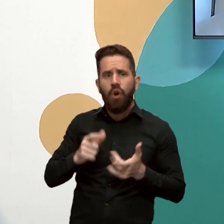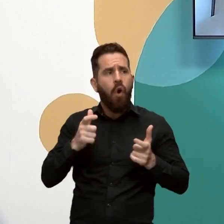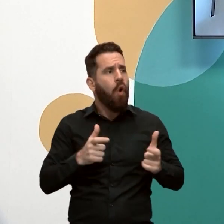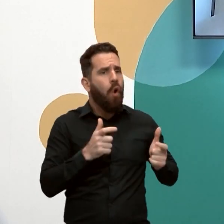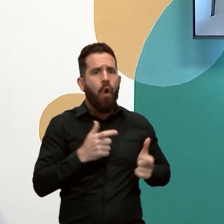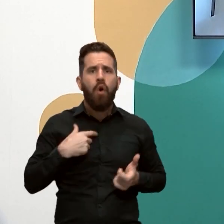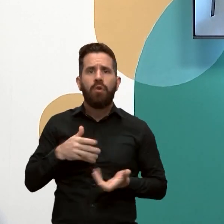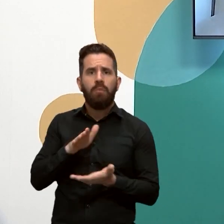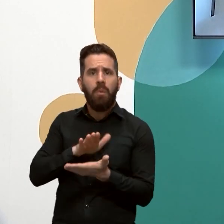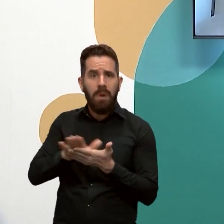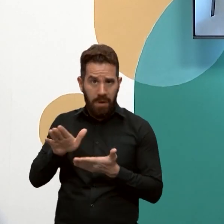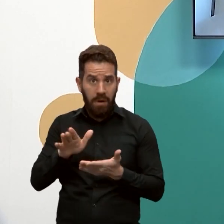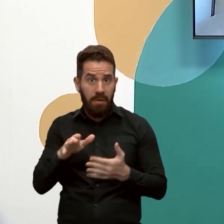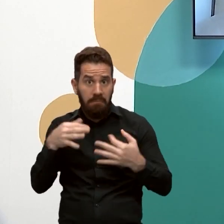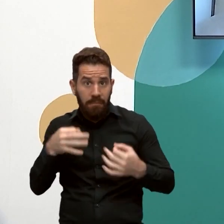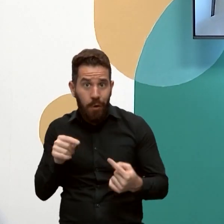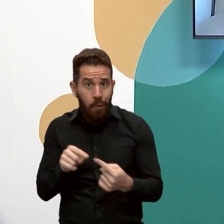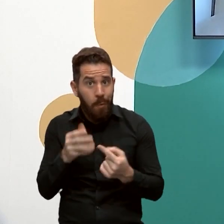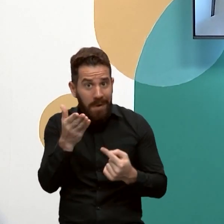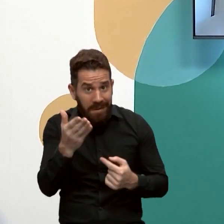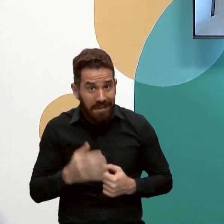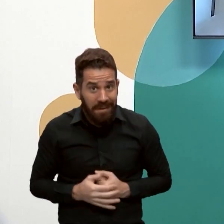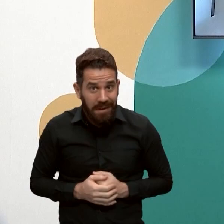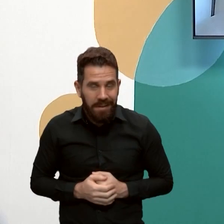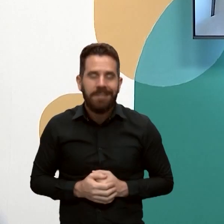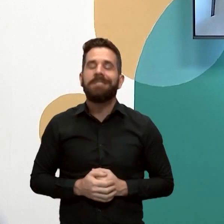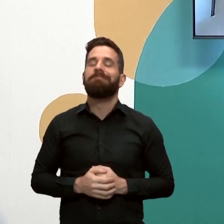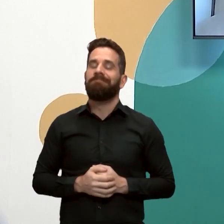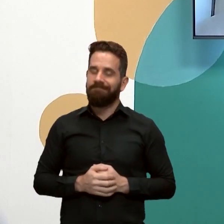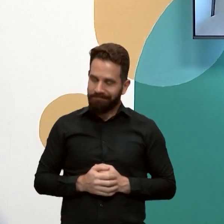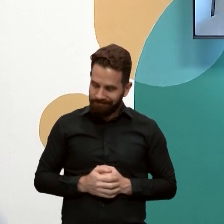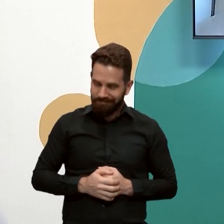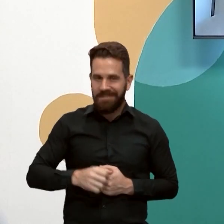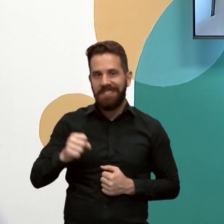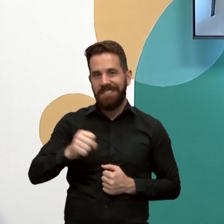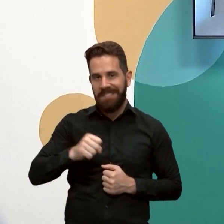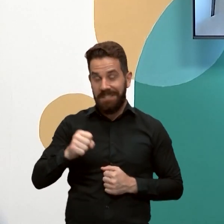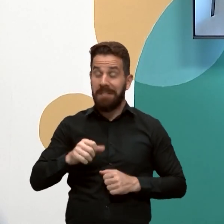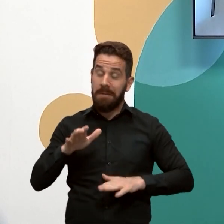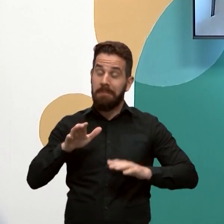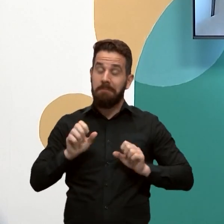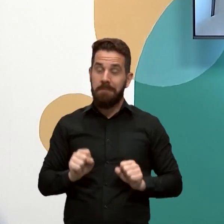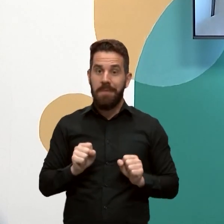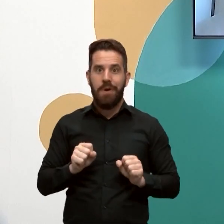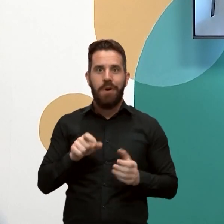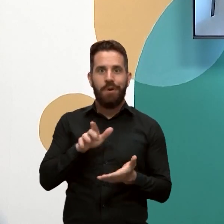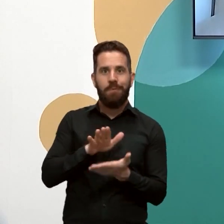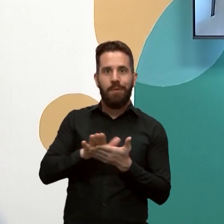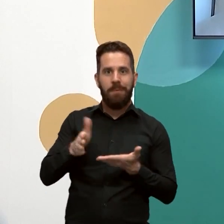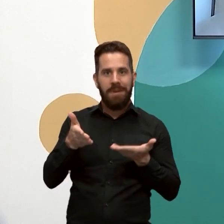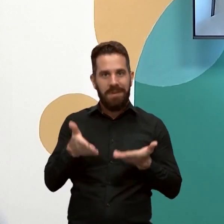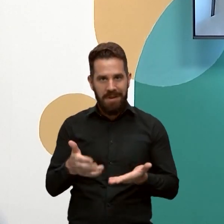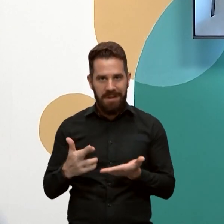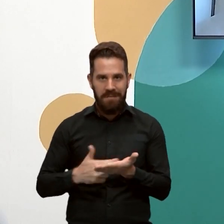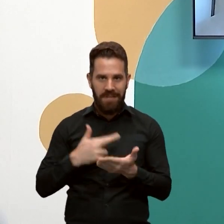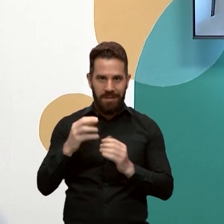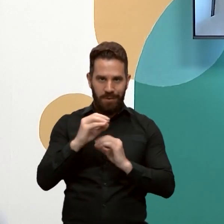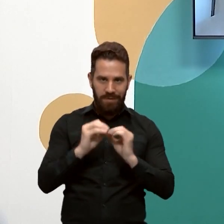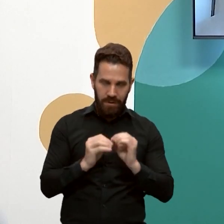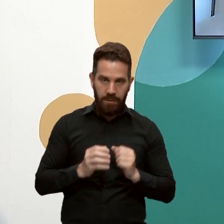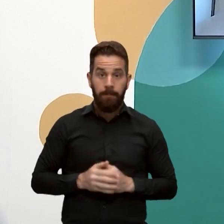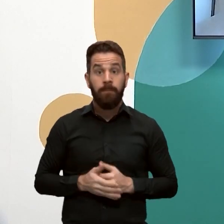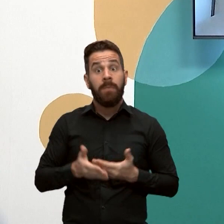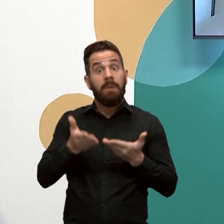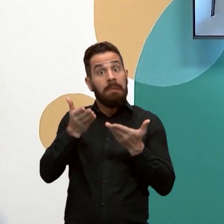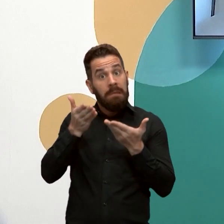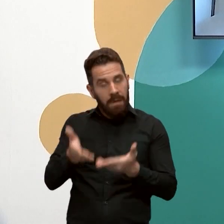publicar, talvez seja a revista UFG, né? Talvez seja. Camila, a nossa revista, ela é uma